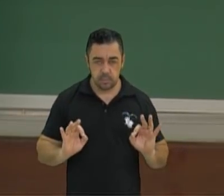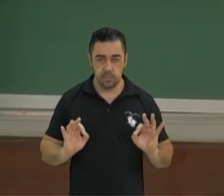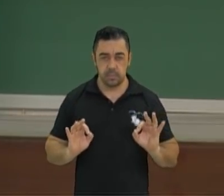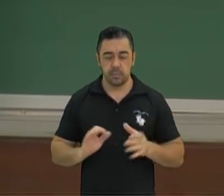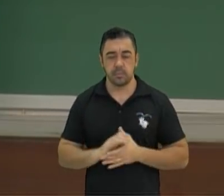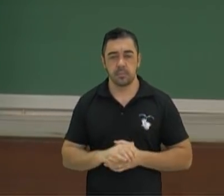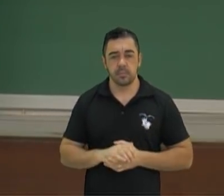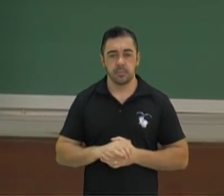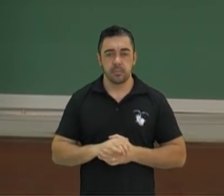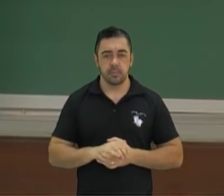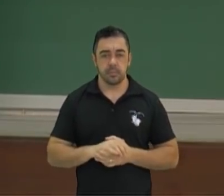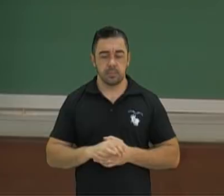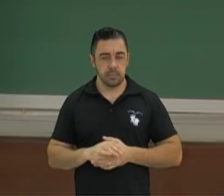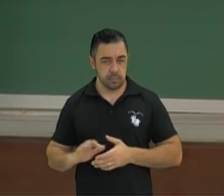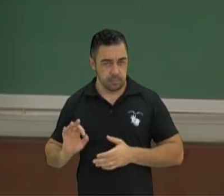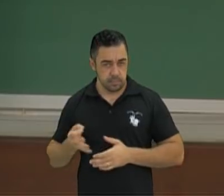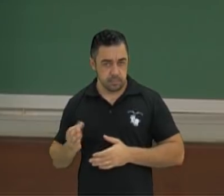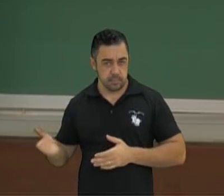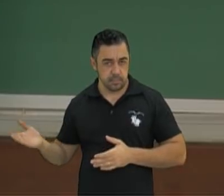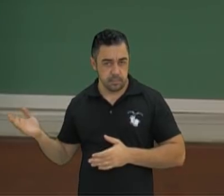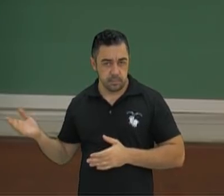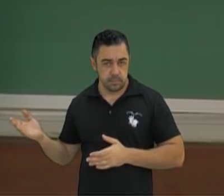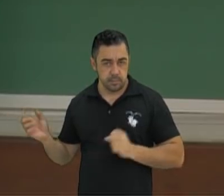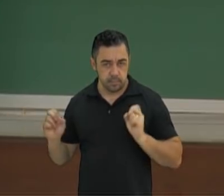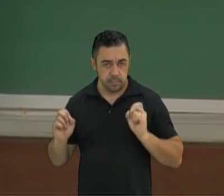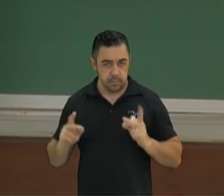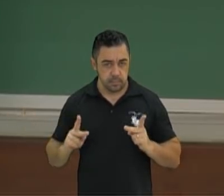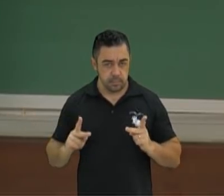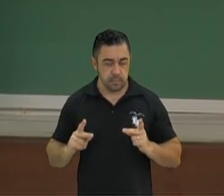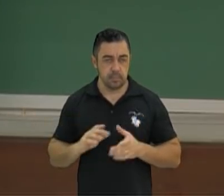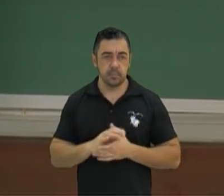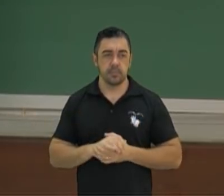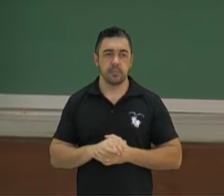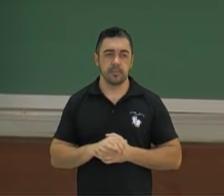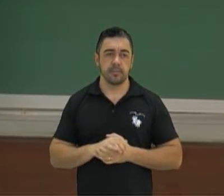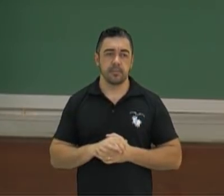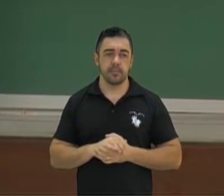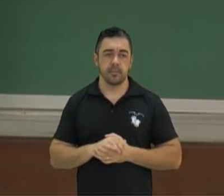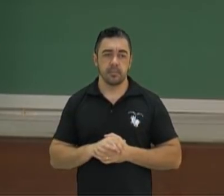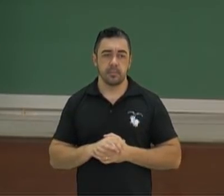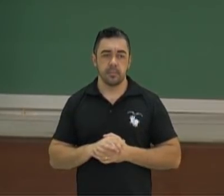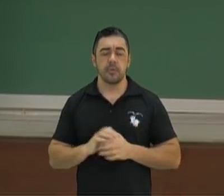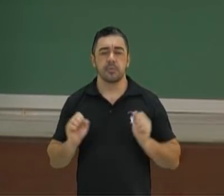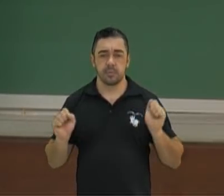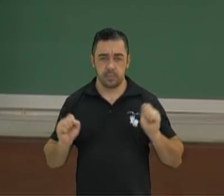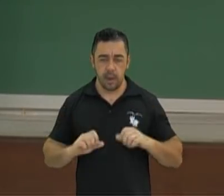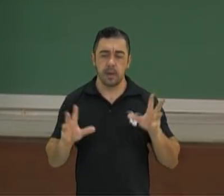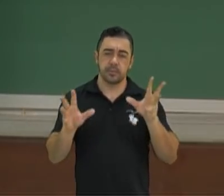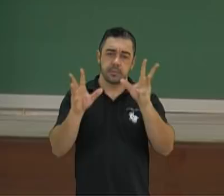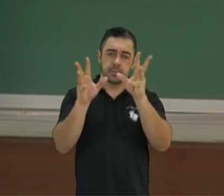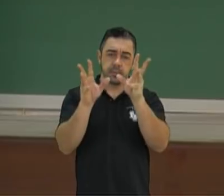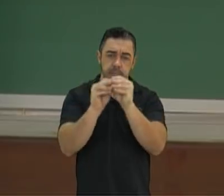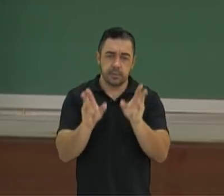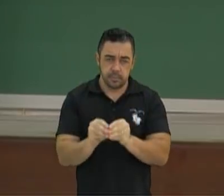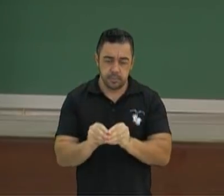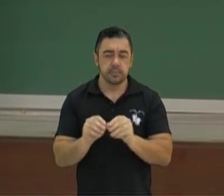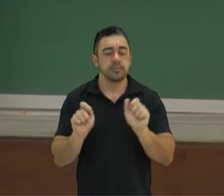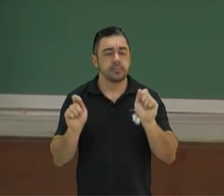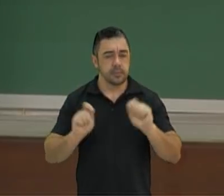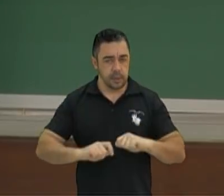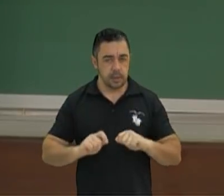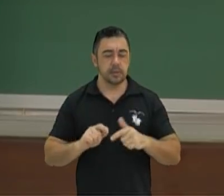vai ficar menos 9 sextos, ok? Bom, eu posso simplificar essa